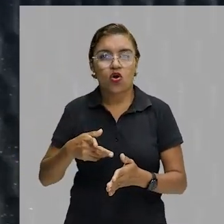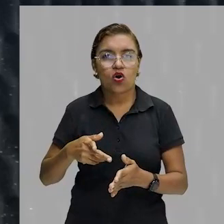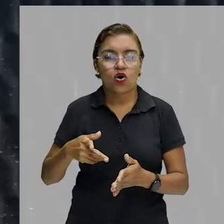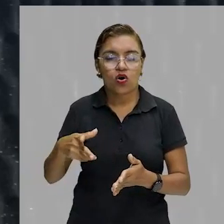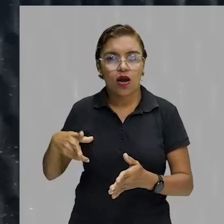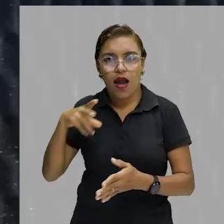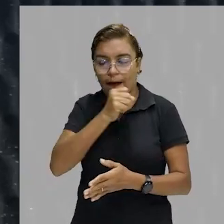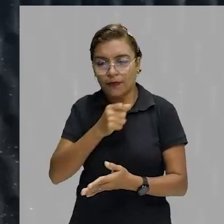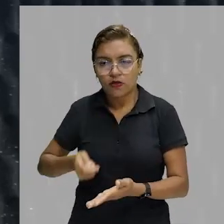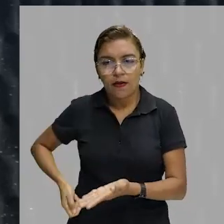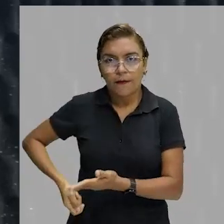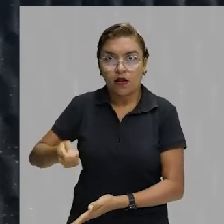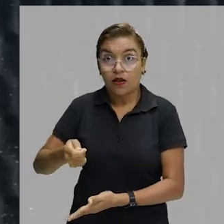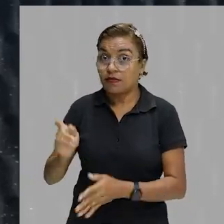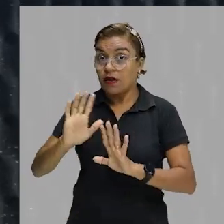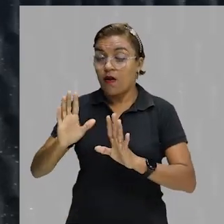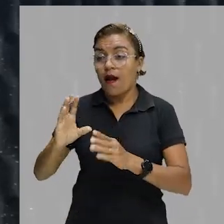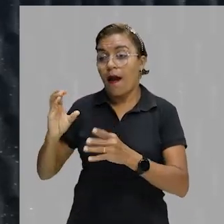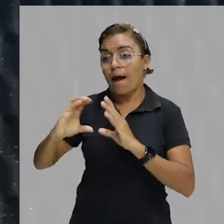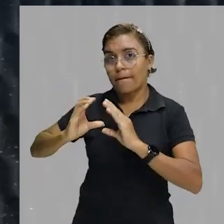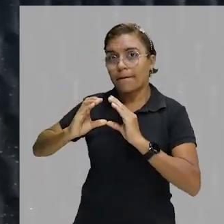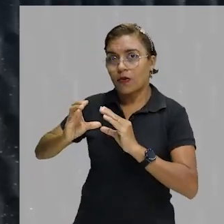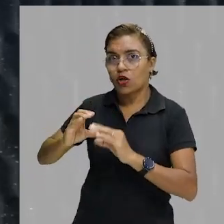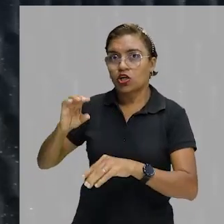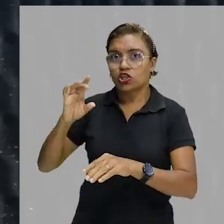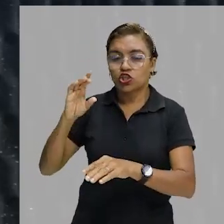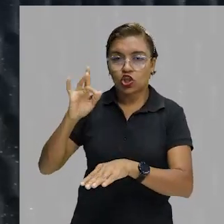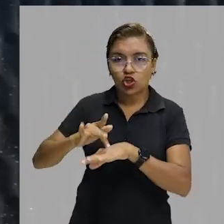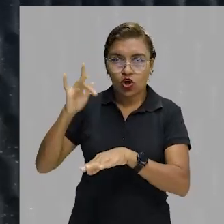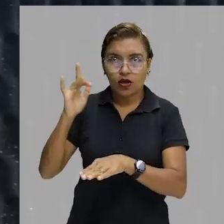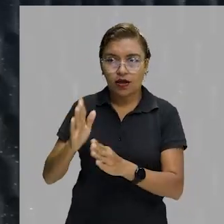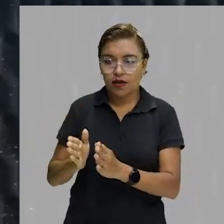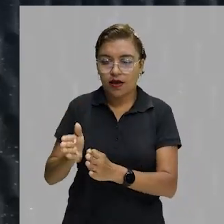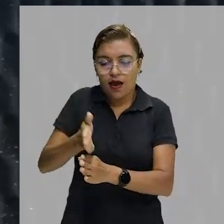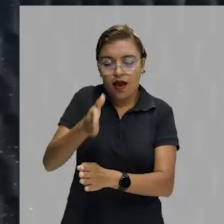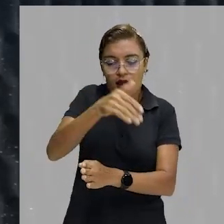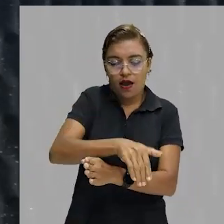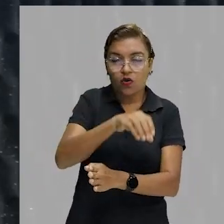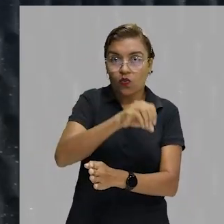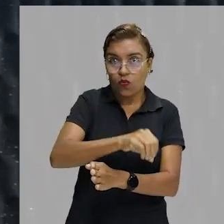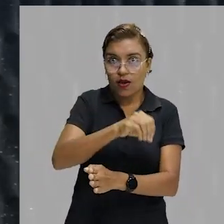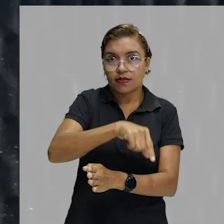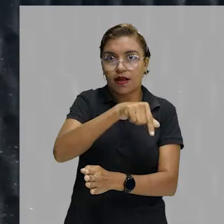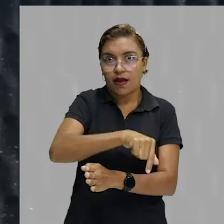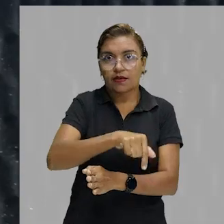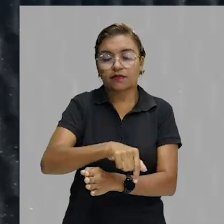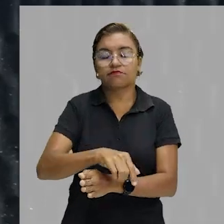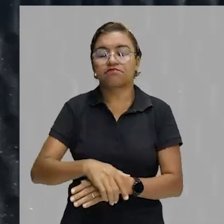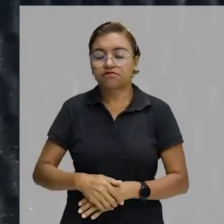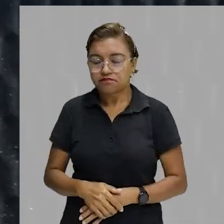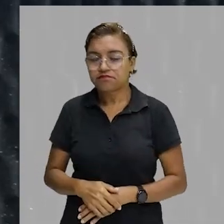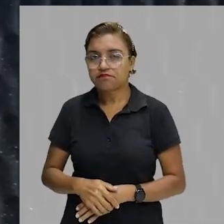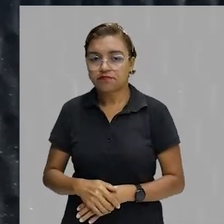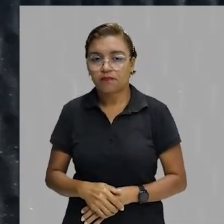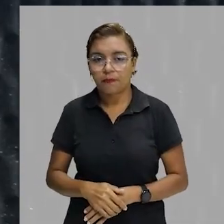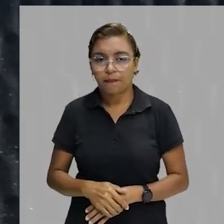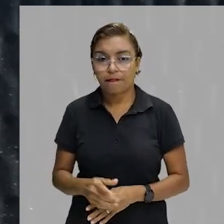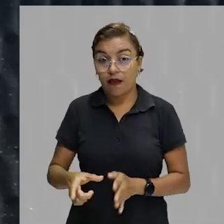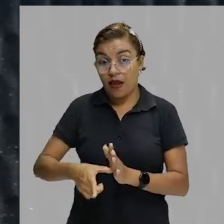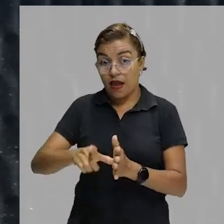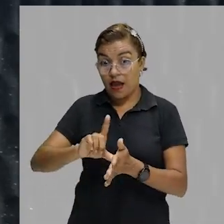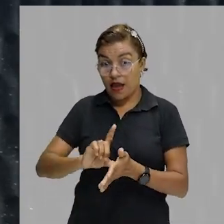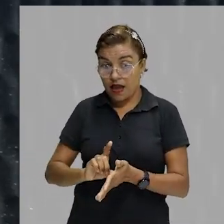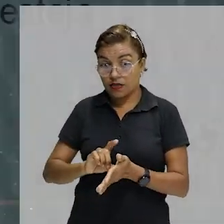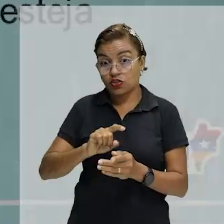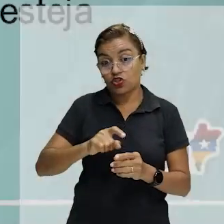ela sempre tem que tocar a quadra, o terreno, antes de eu golpear ela para retornar para o meu